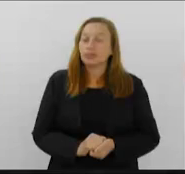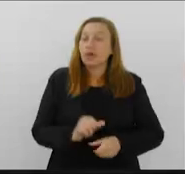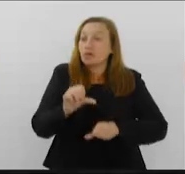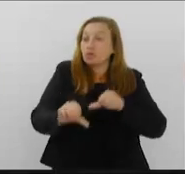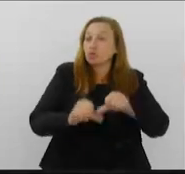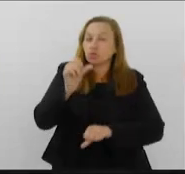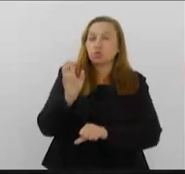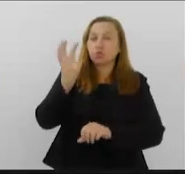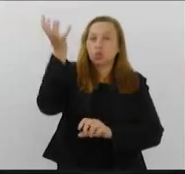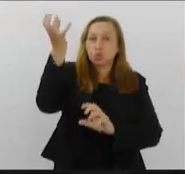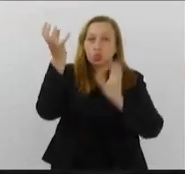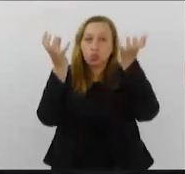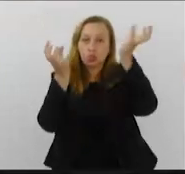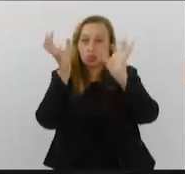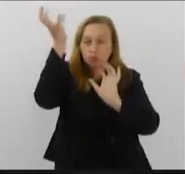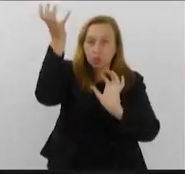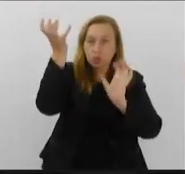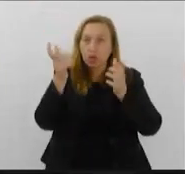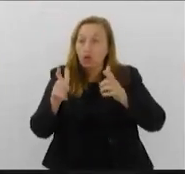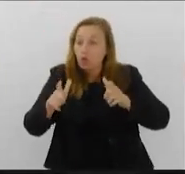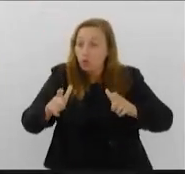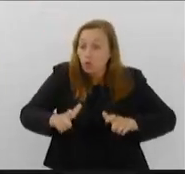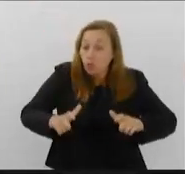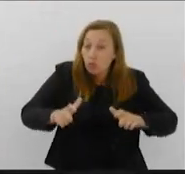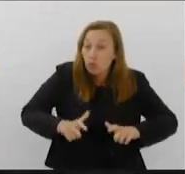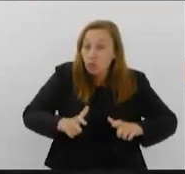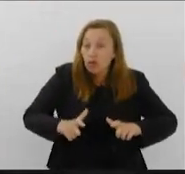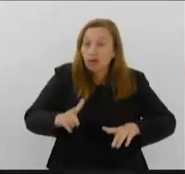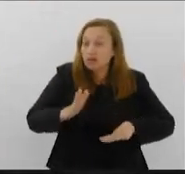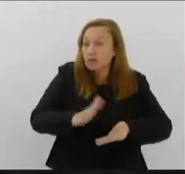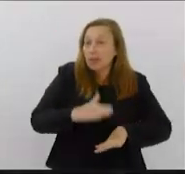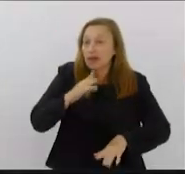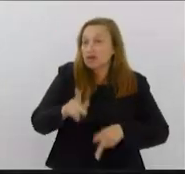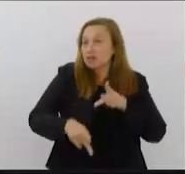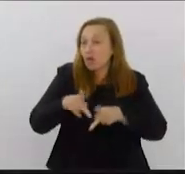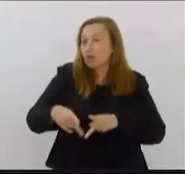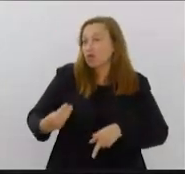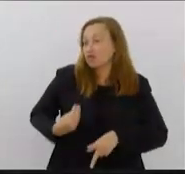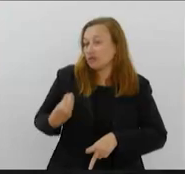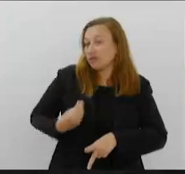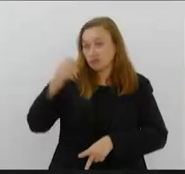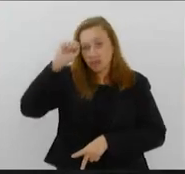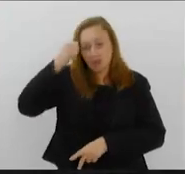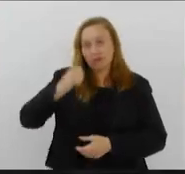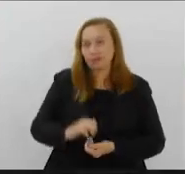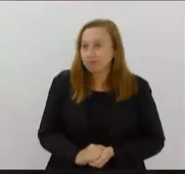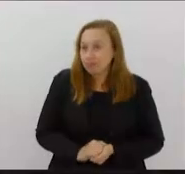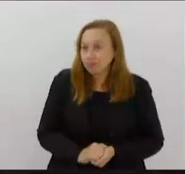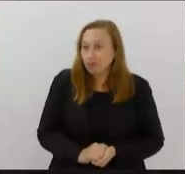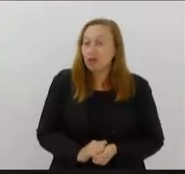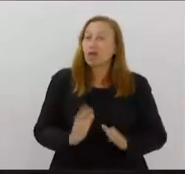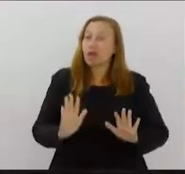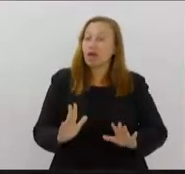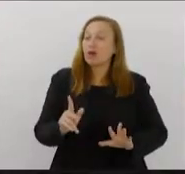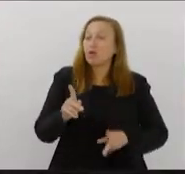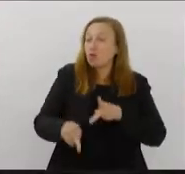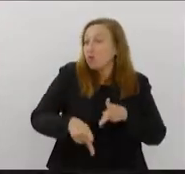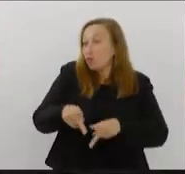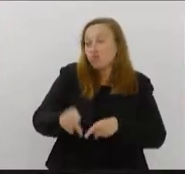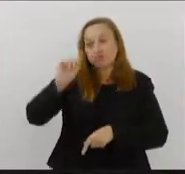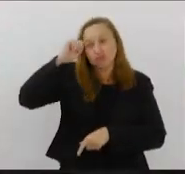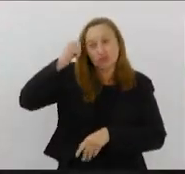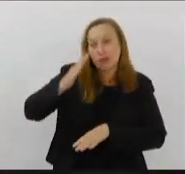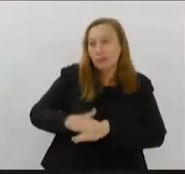mudanças climáticas são os territórios onde há concentração de população negra historicamente. E a população negra, sendo a